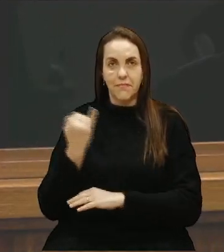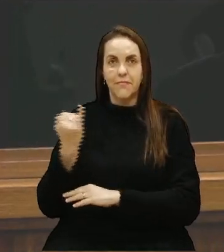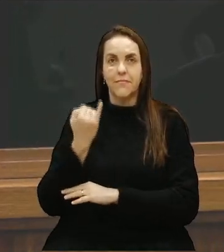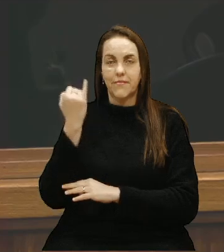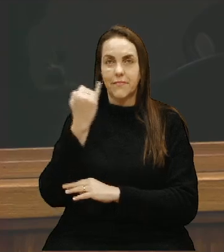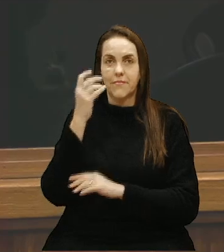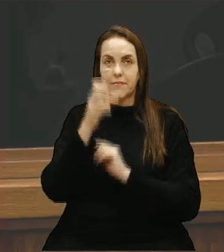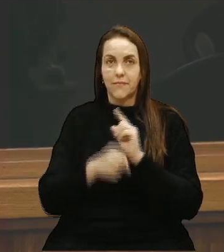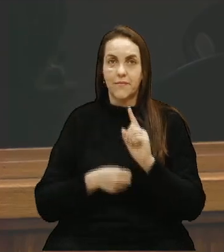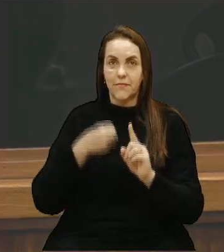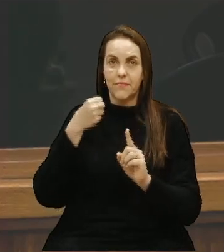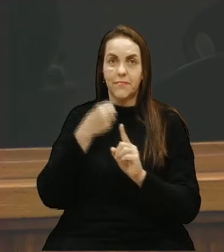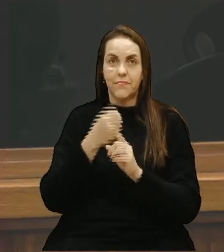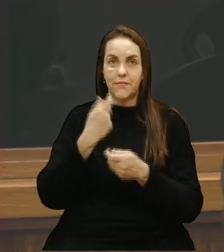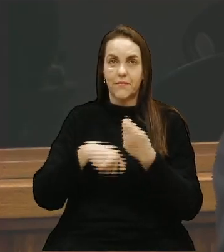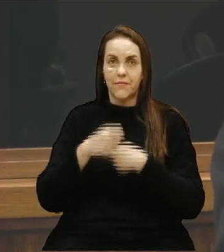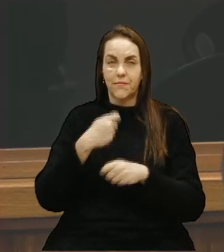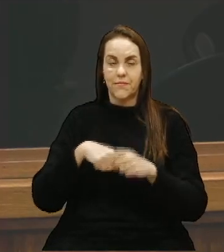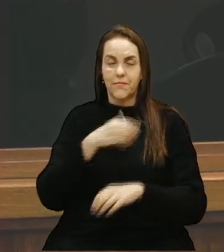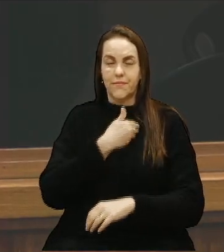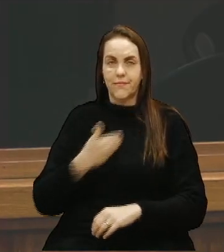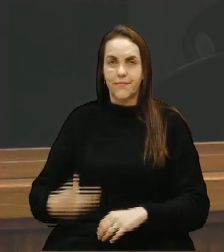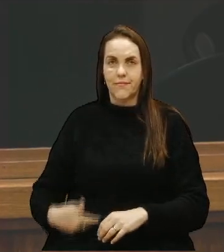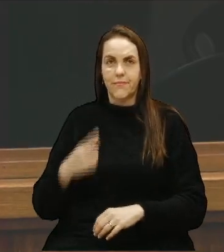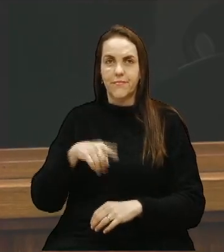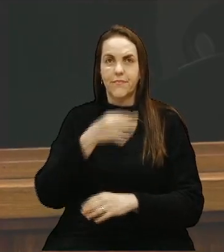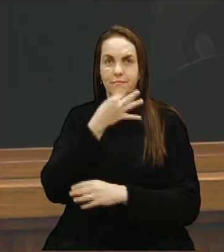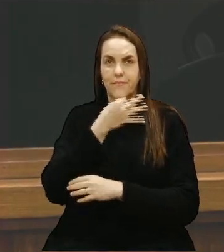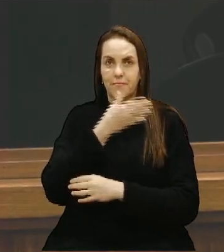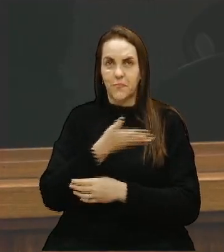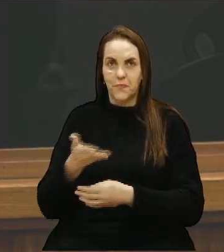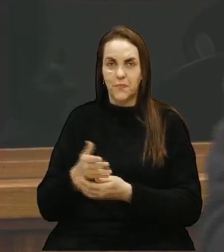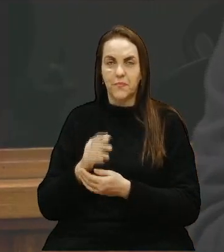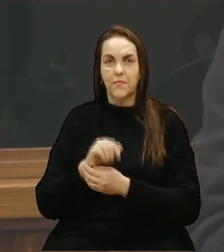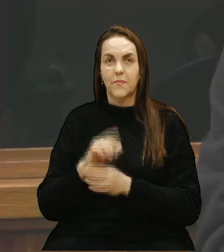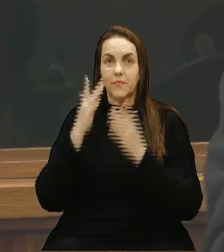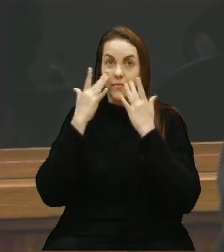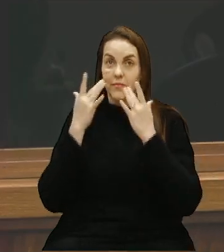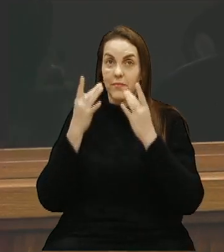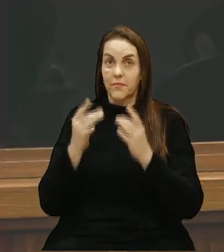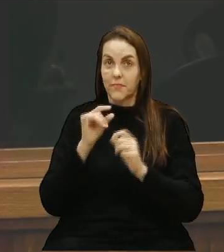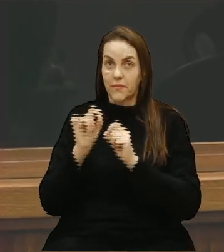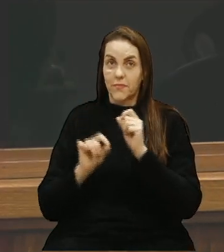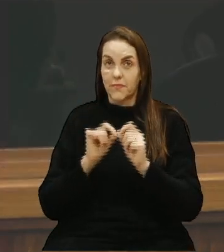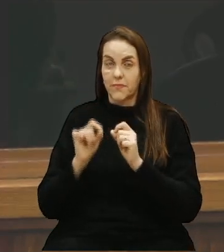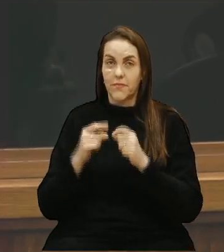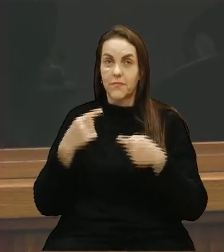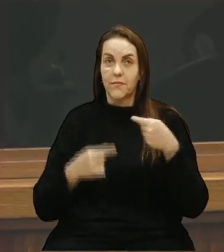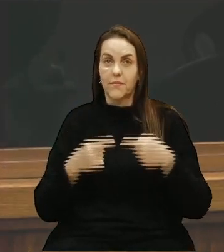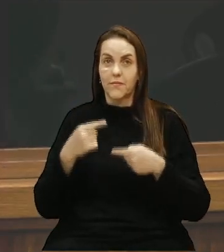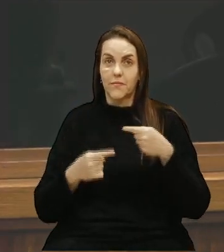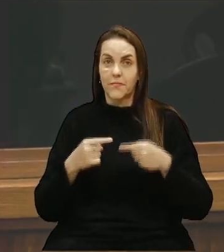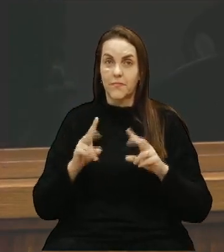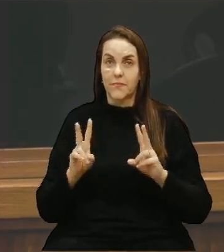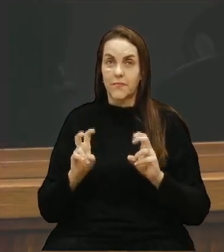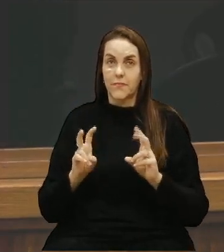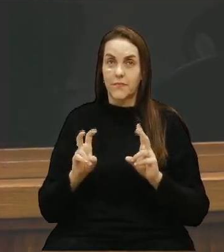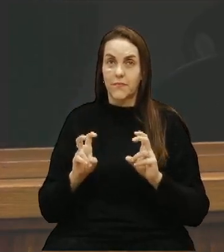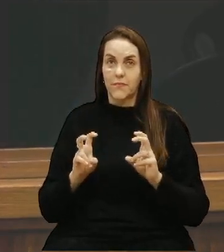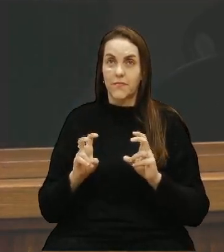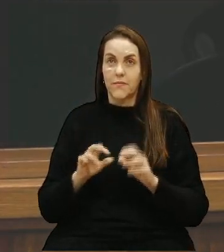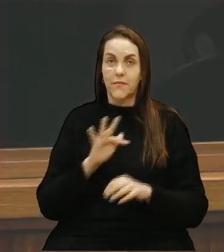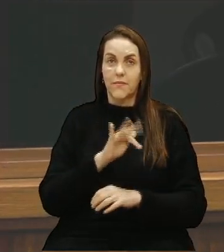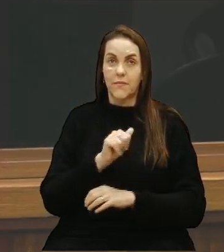impactar diretamente a administração pública na nossa cidade. Um deles eu gostaria de chamar a atenção, que é o debate sobre a FAS se tornar